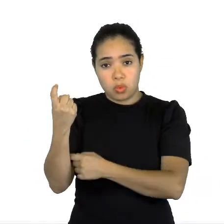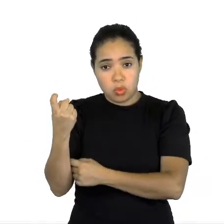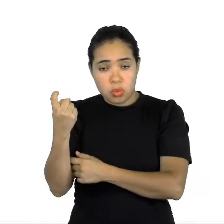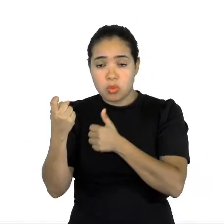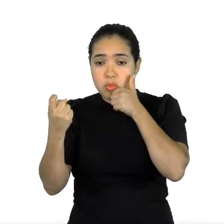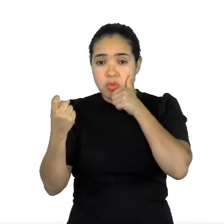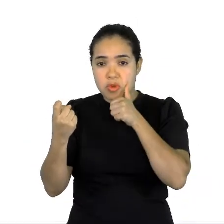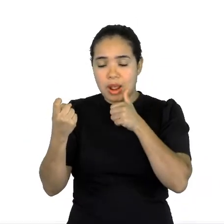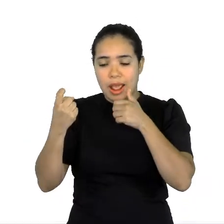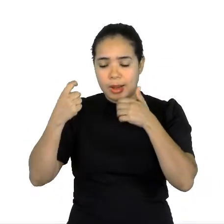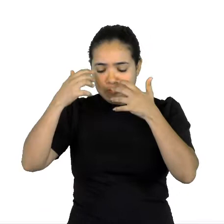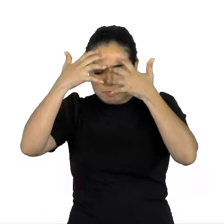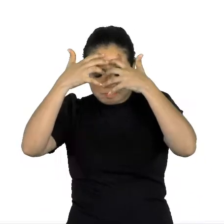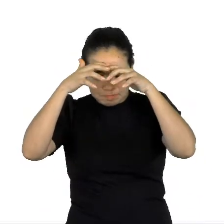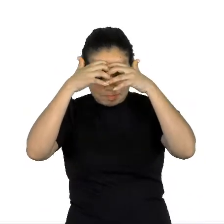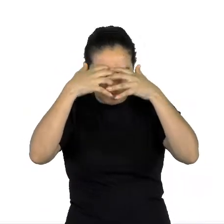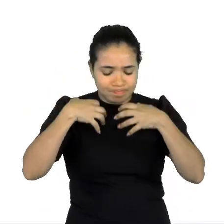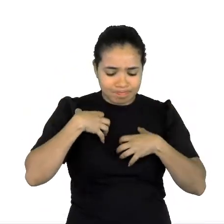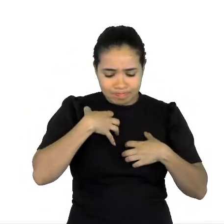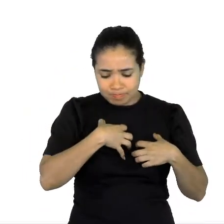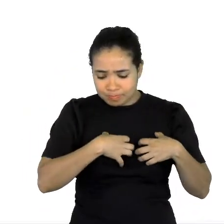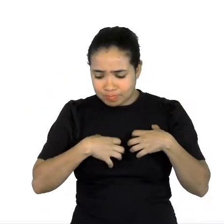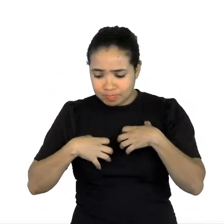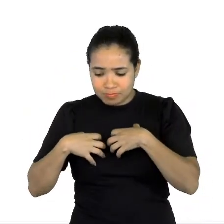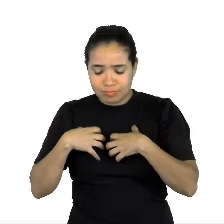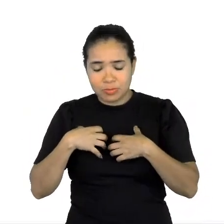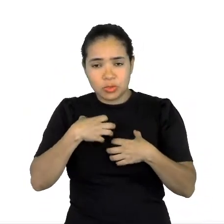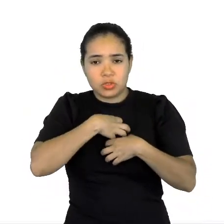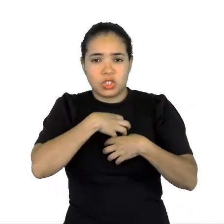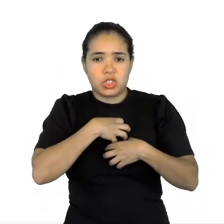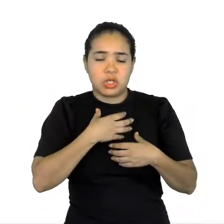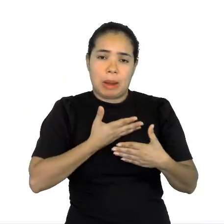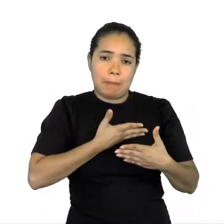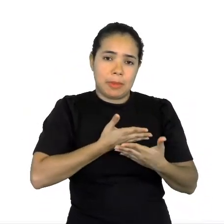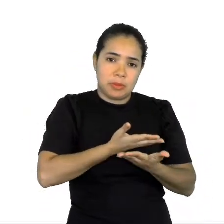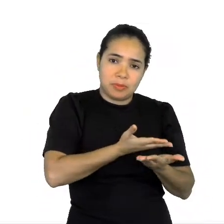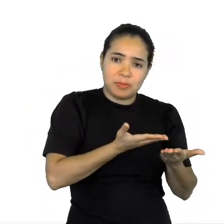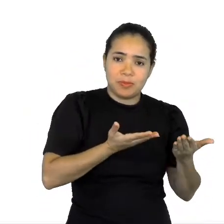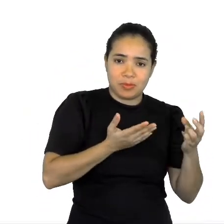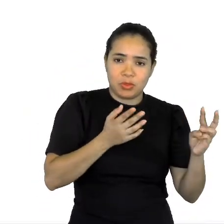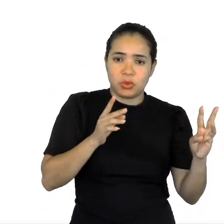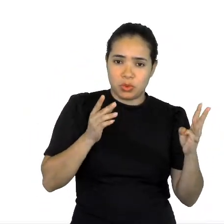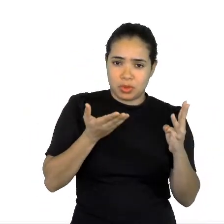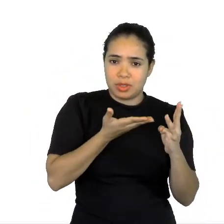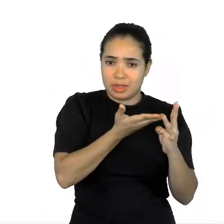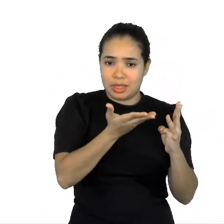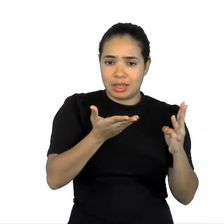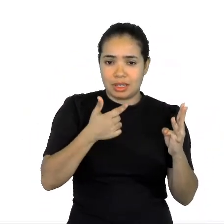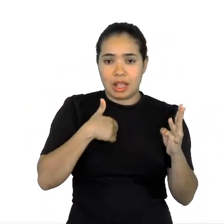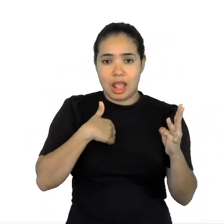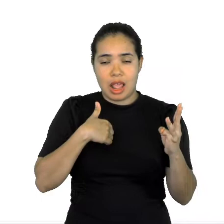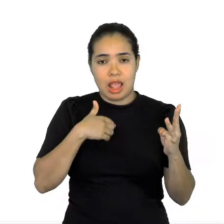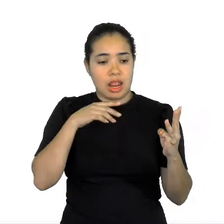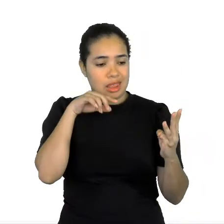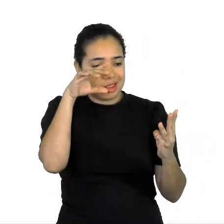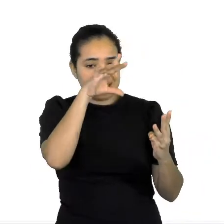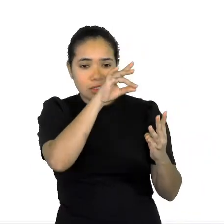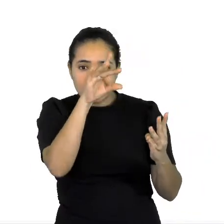relação aos seus sentimentos por seus amigos, acabando por não optar por